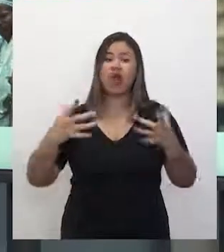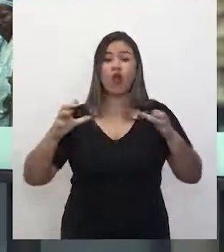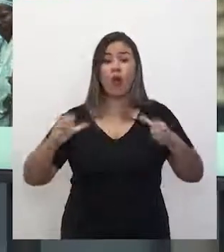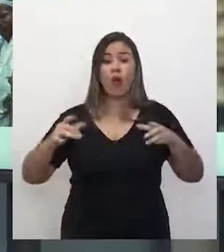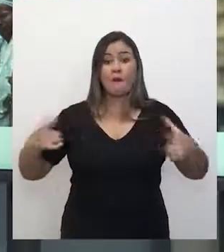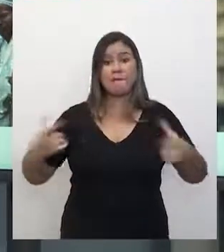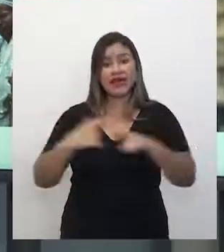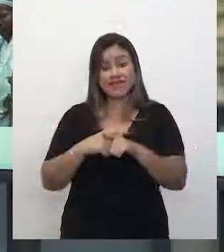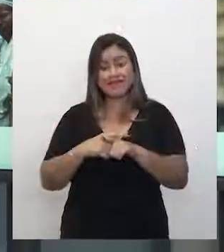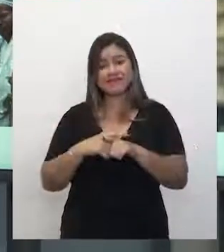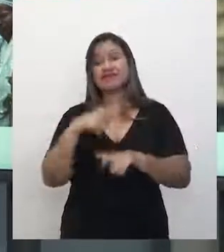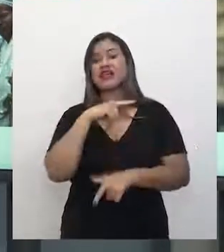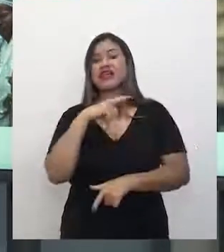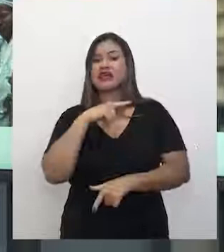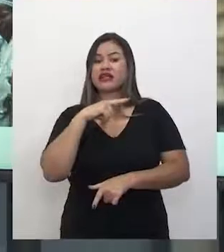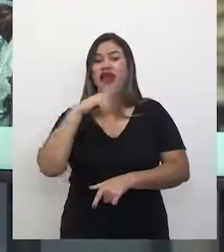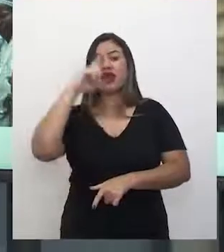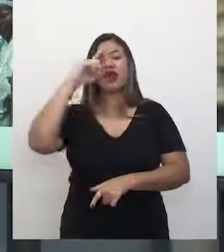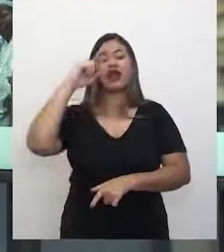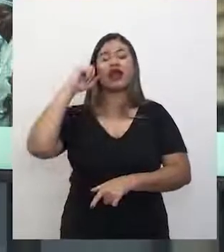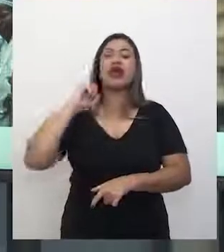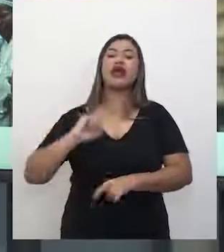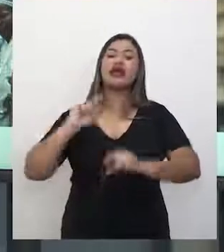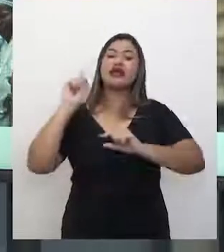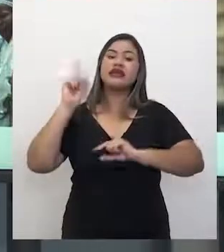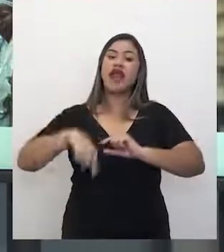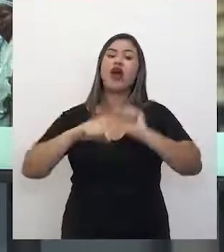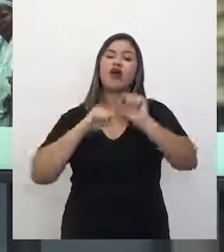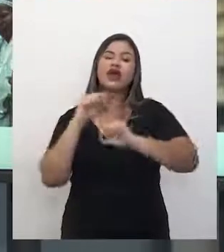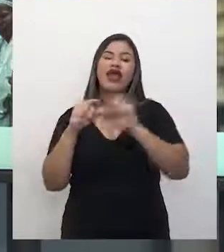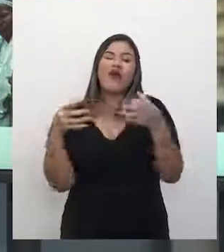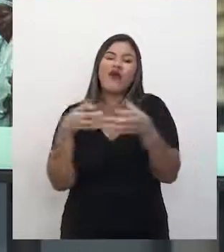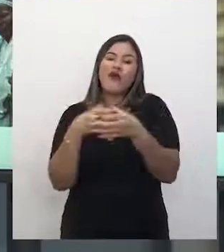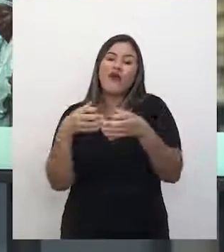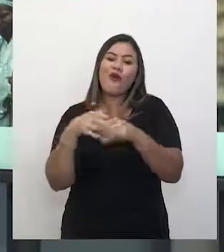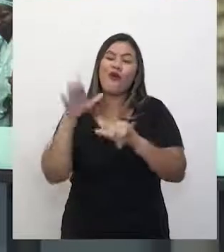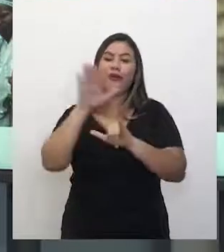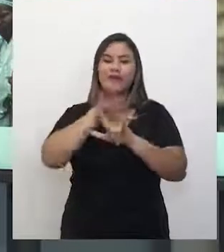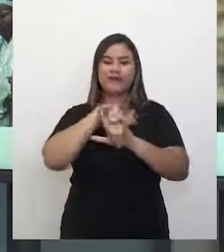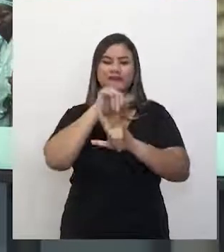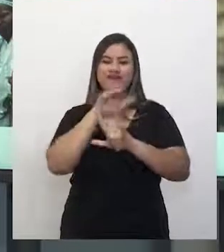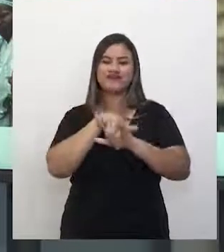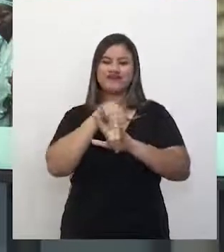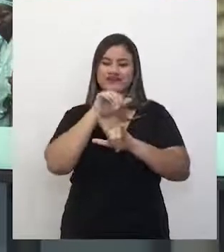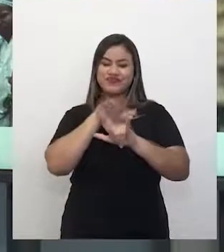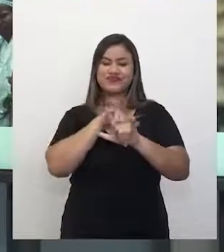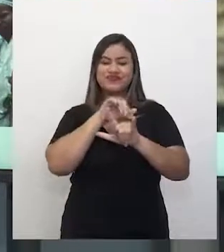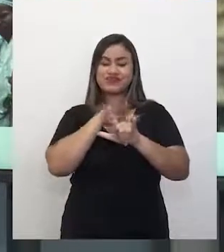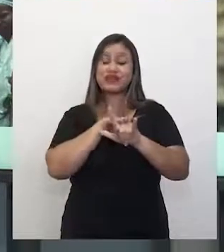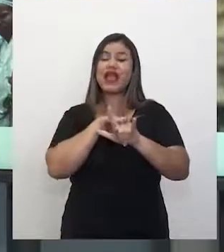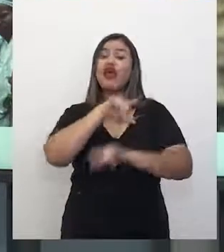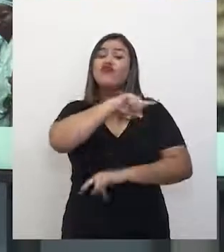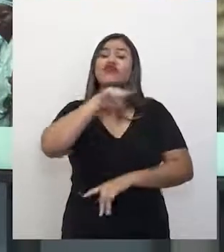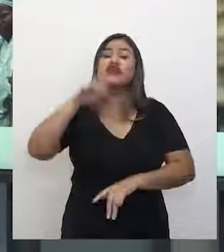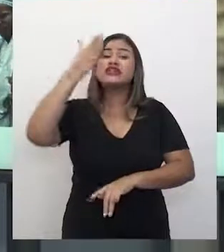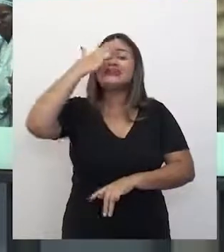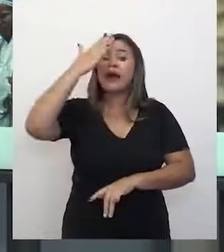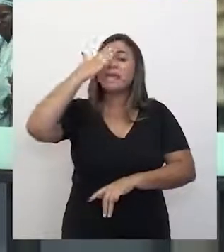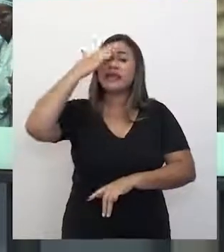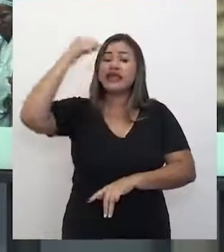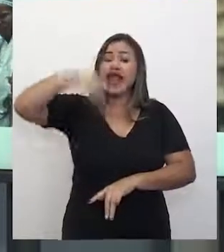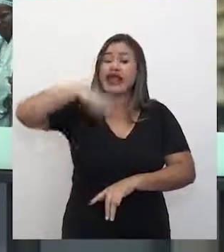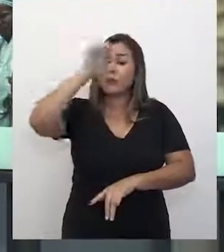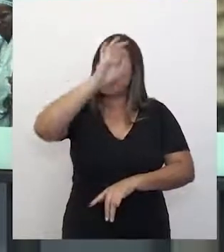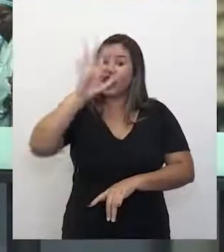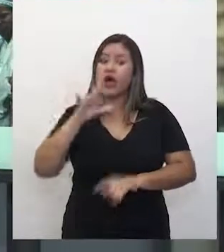do nosso cotidiano, que são os vegetarianos, Fabi. Você sabia que o Brasil é o 6º